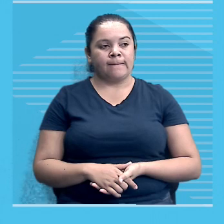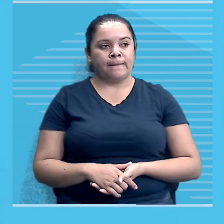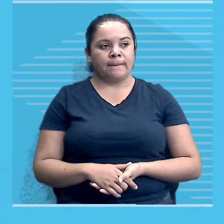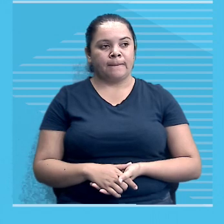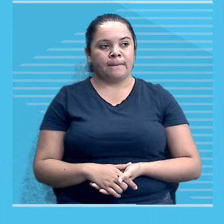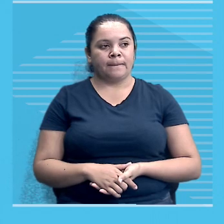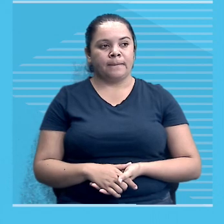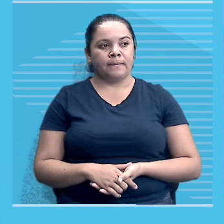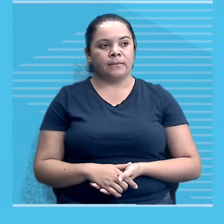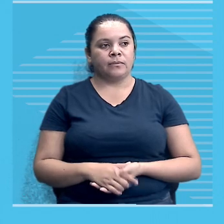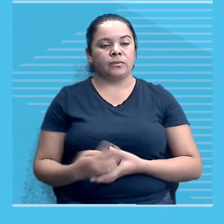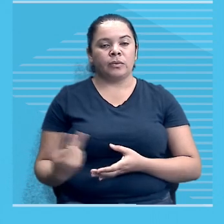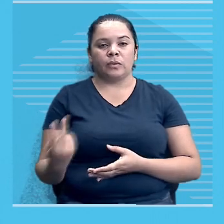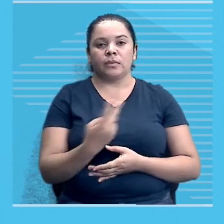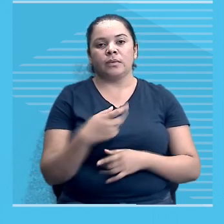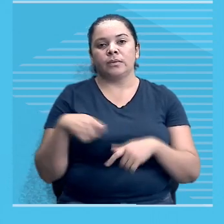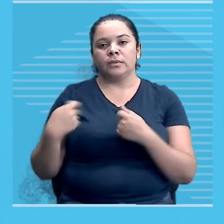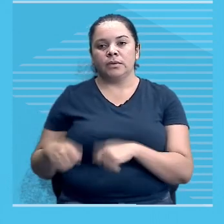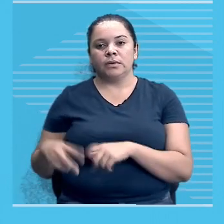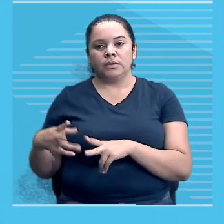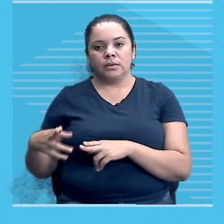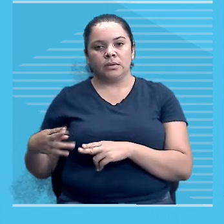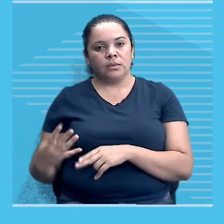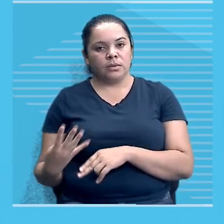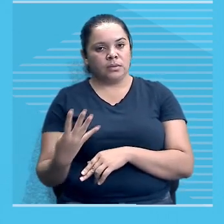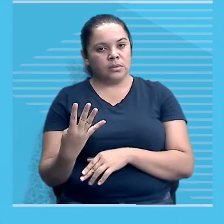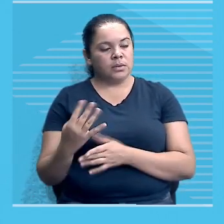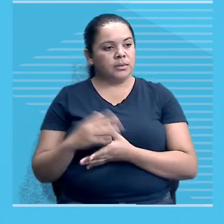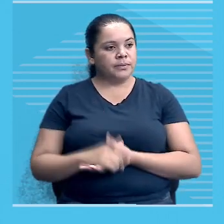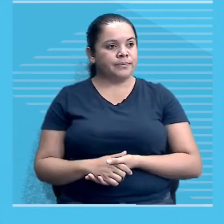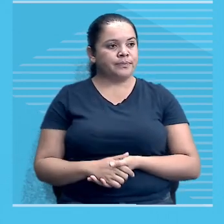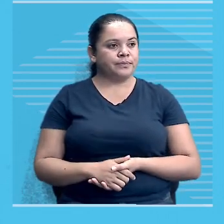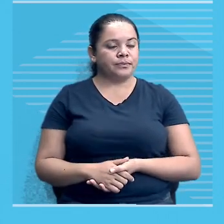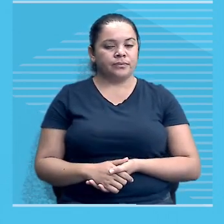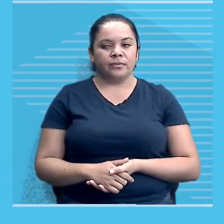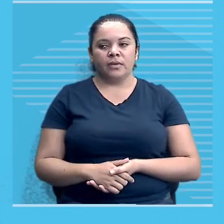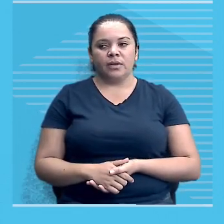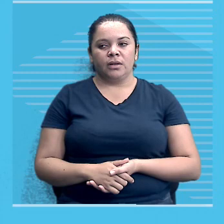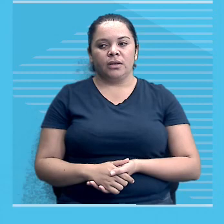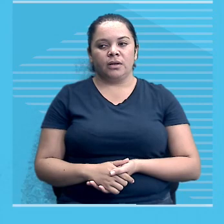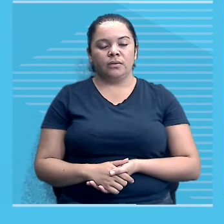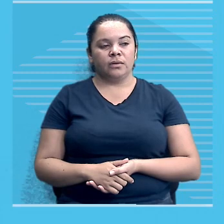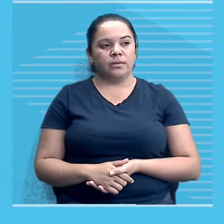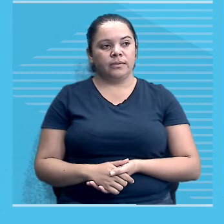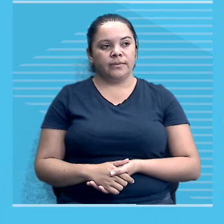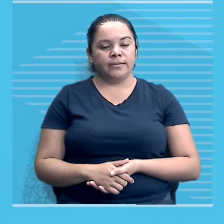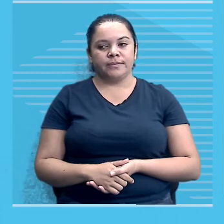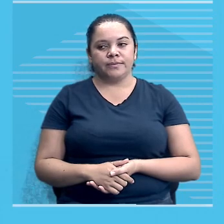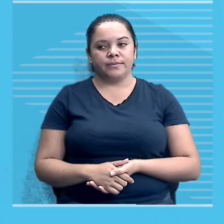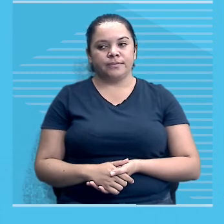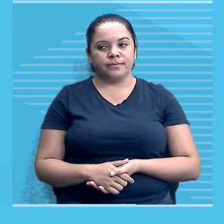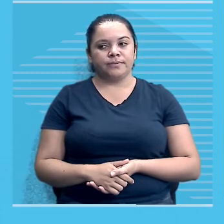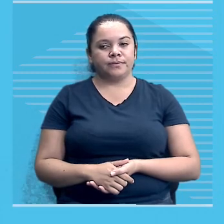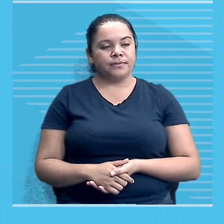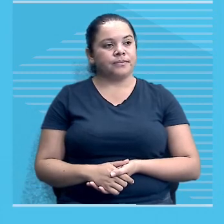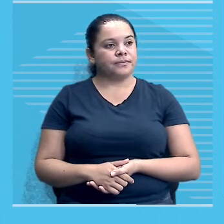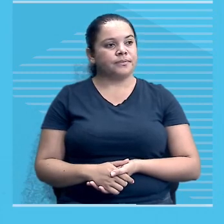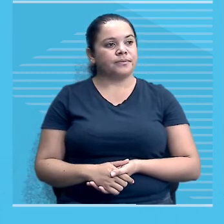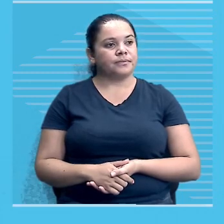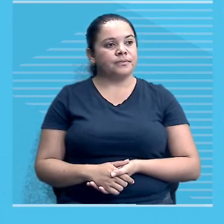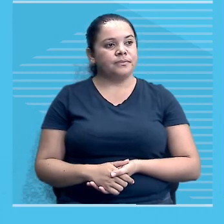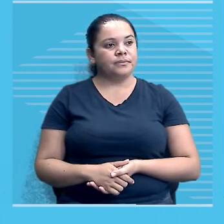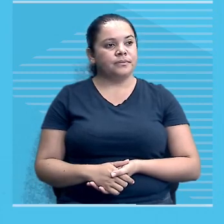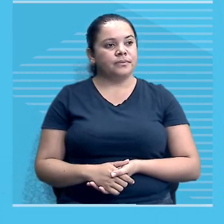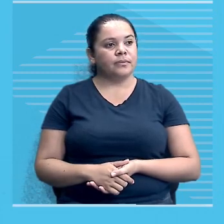povo tem que ser quatro Então isso é igual a quanto Aqui galerinha 1 sobre